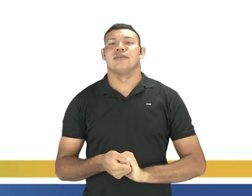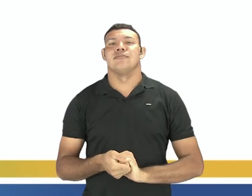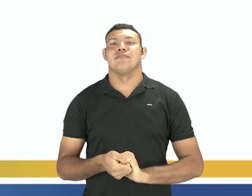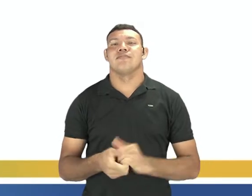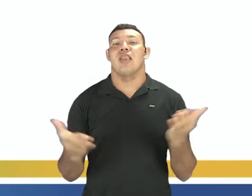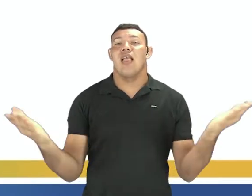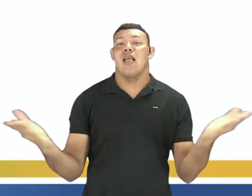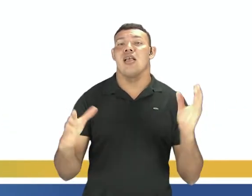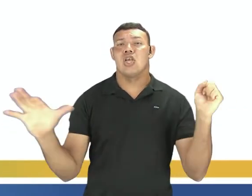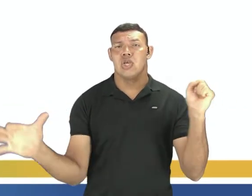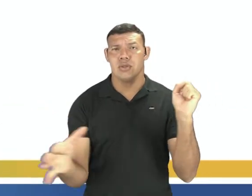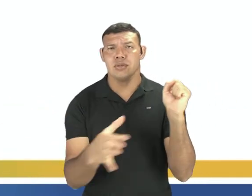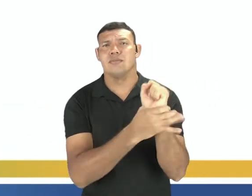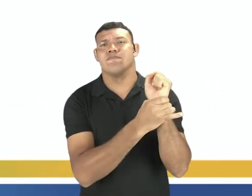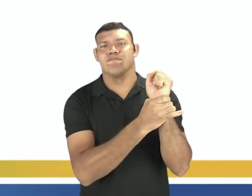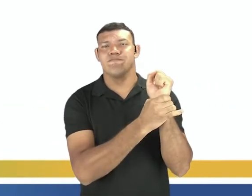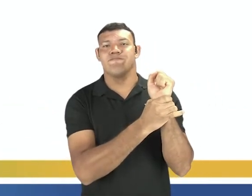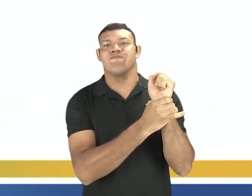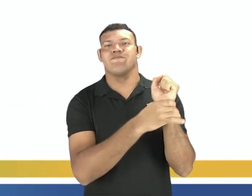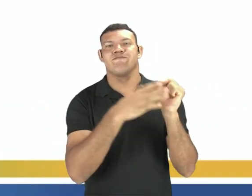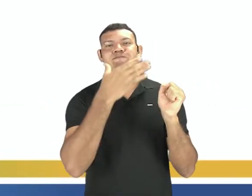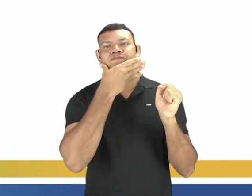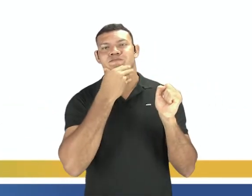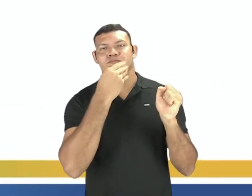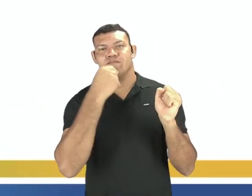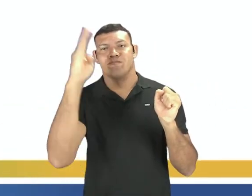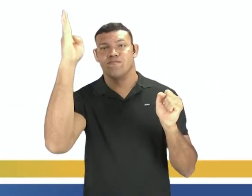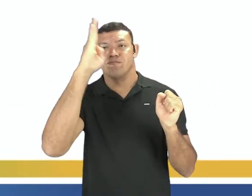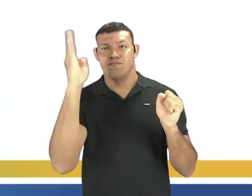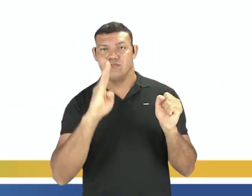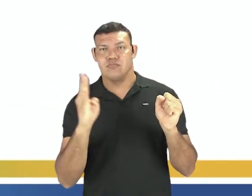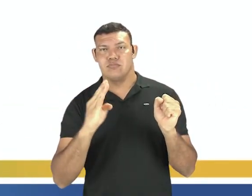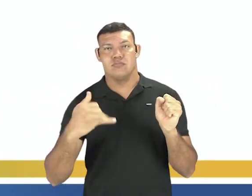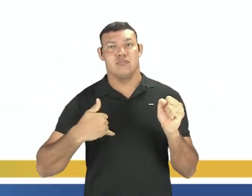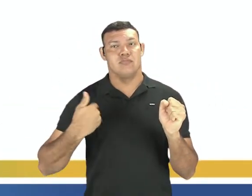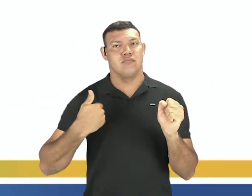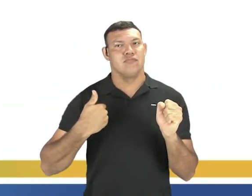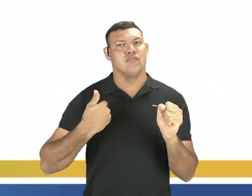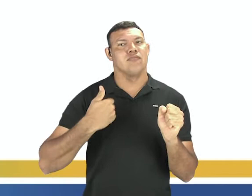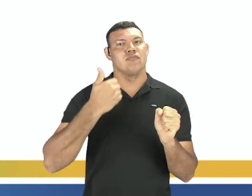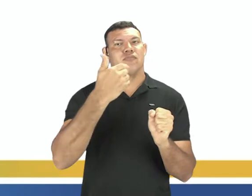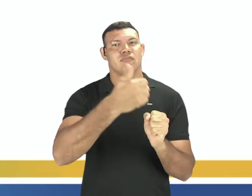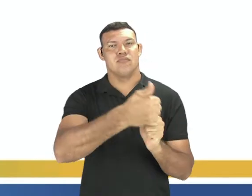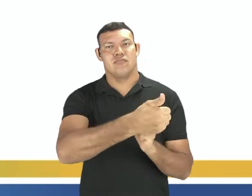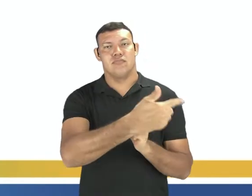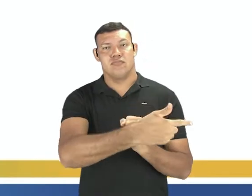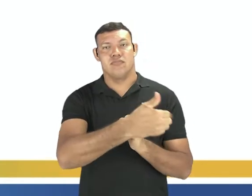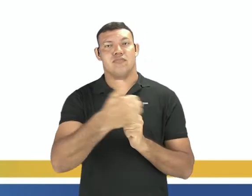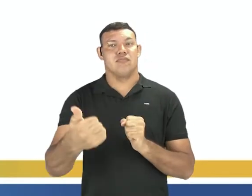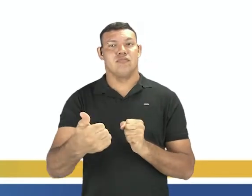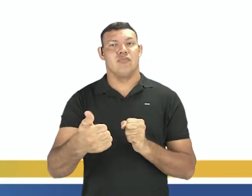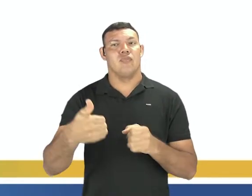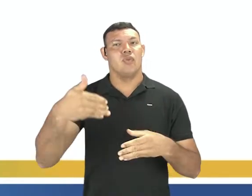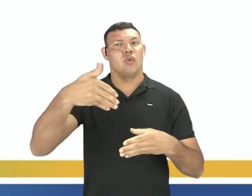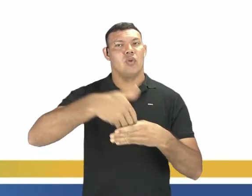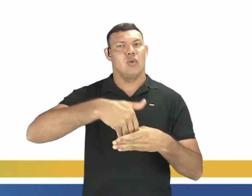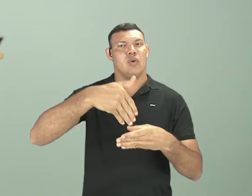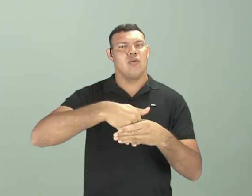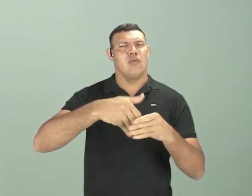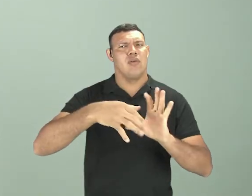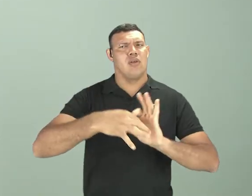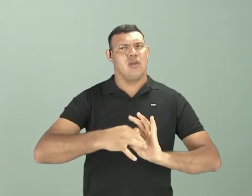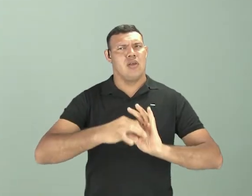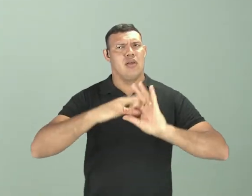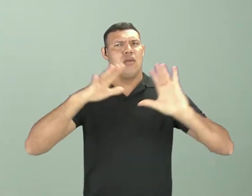ser garantido aos homens, né, brasileiros maiores de 21 anos, né? E o voto também nesse período é um voto